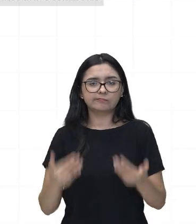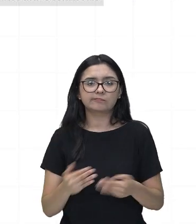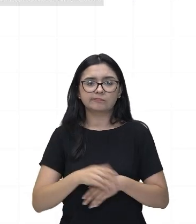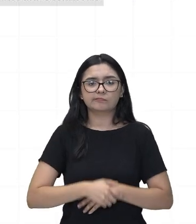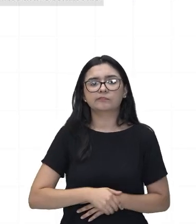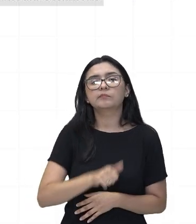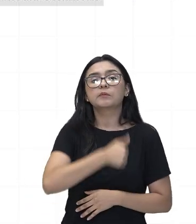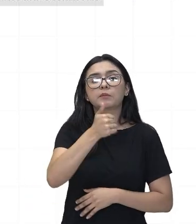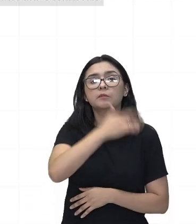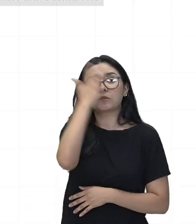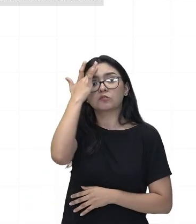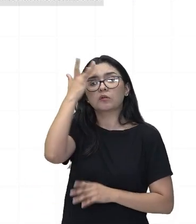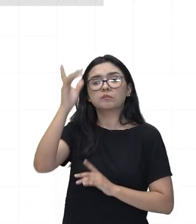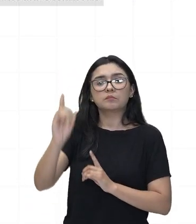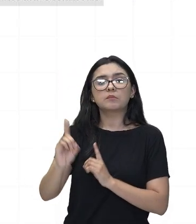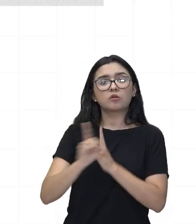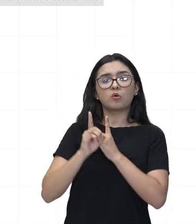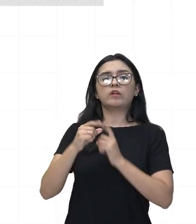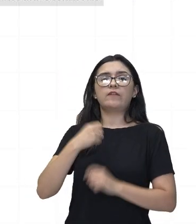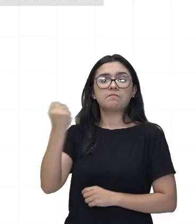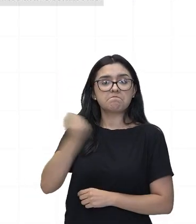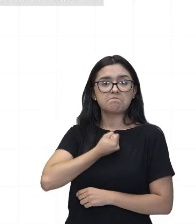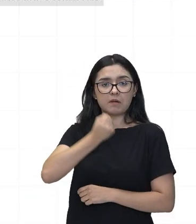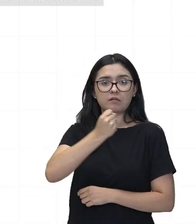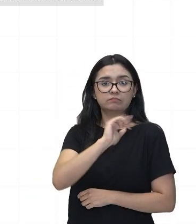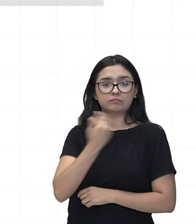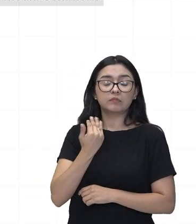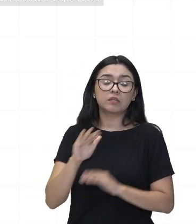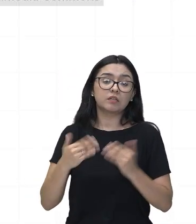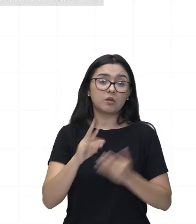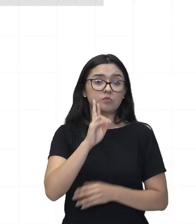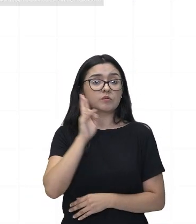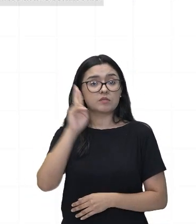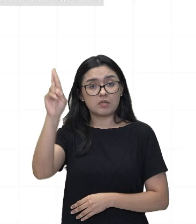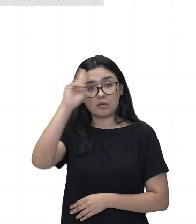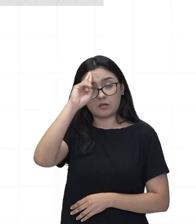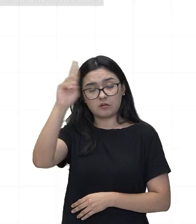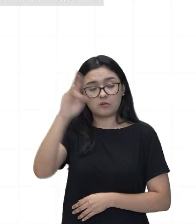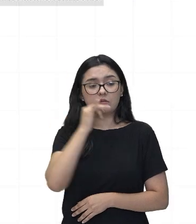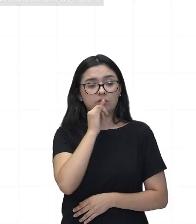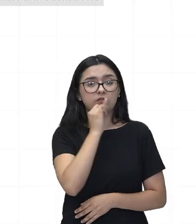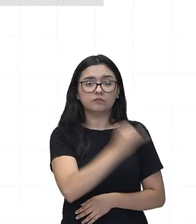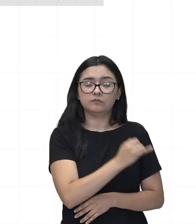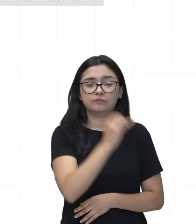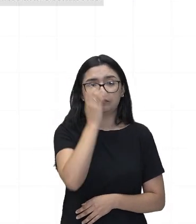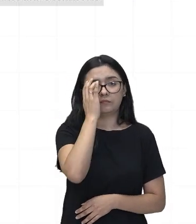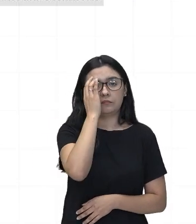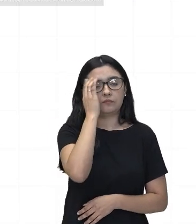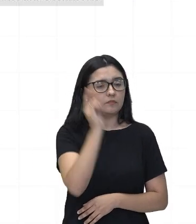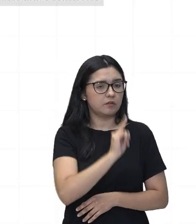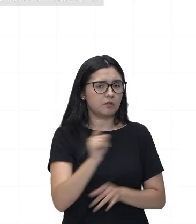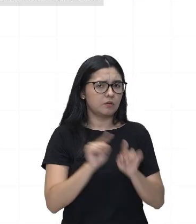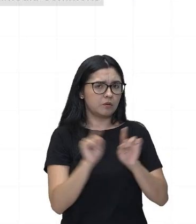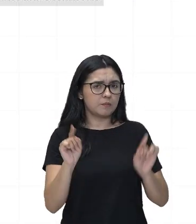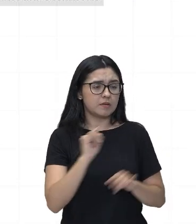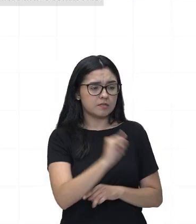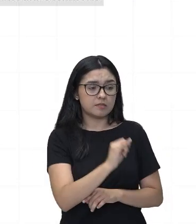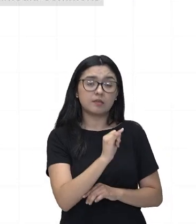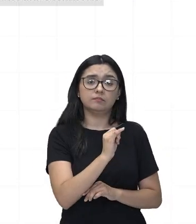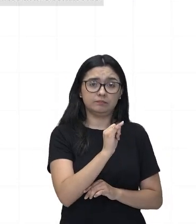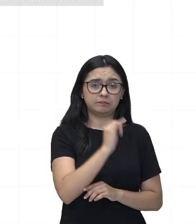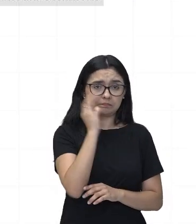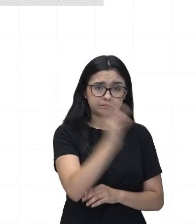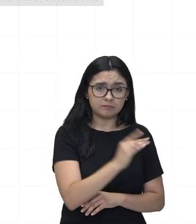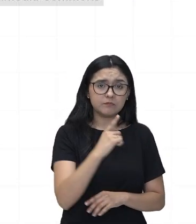primeiro que me encontrar vai matar-me. E o Senhor respondeu-lhe: não, mas aquele que matar Caim será